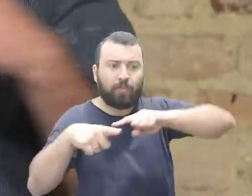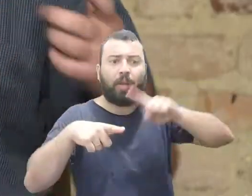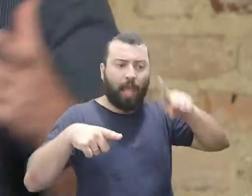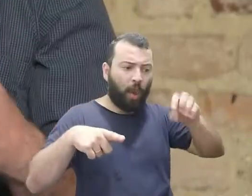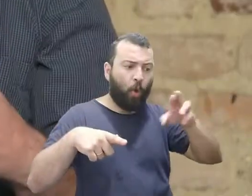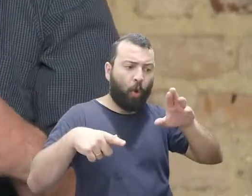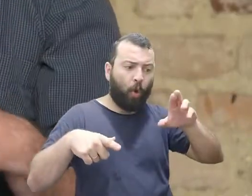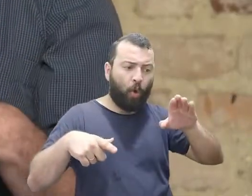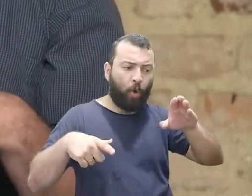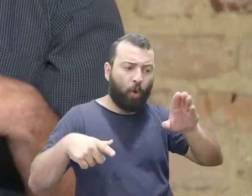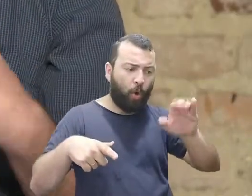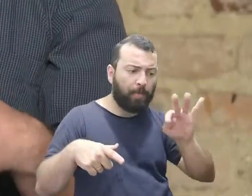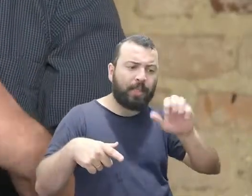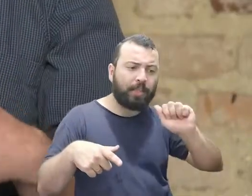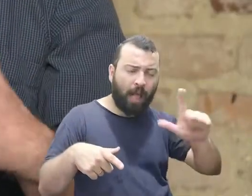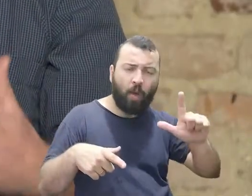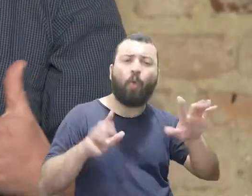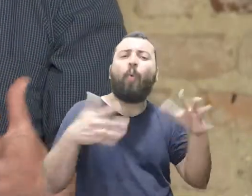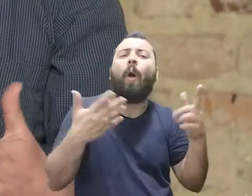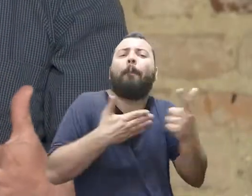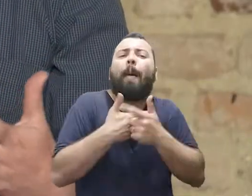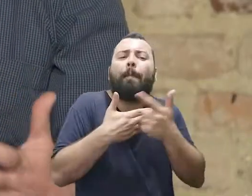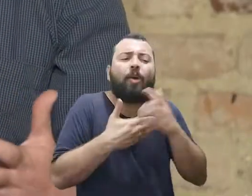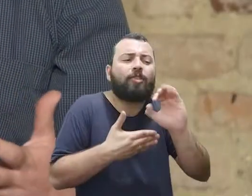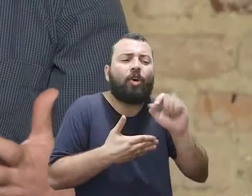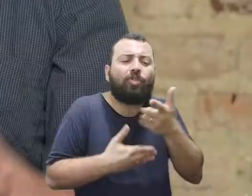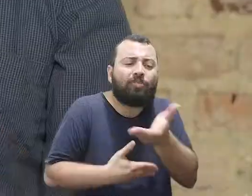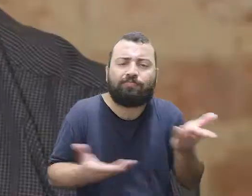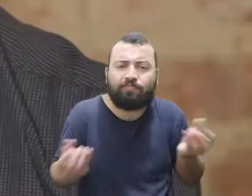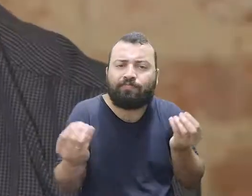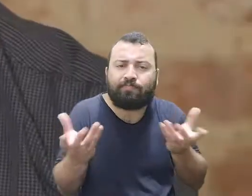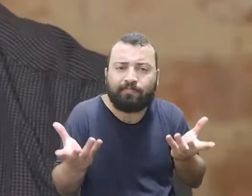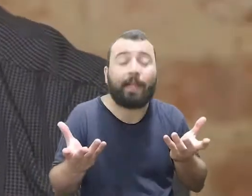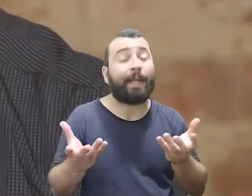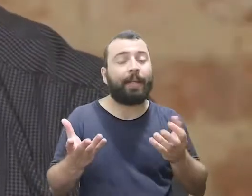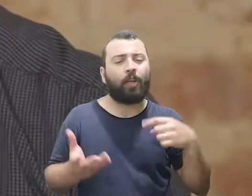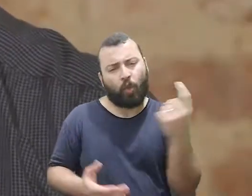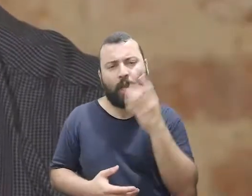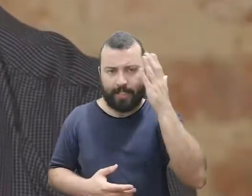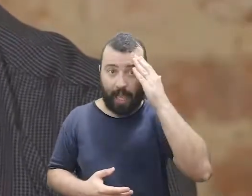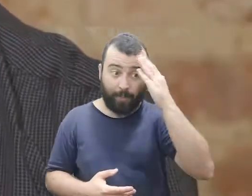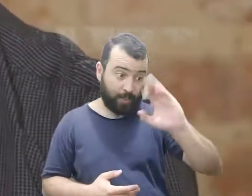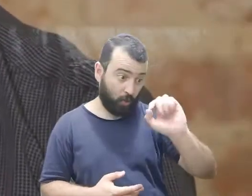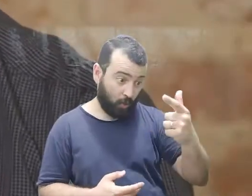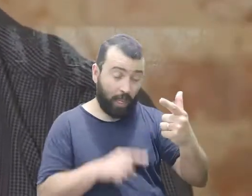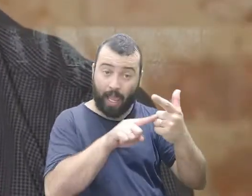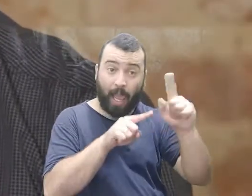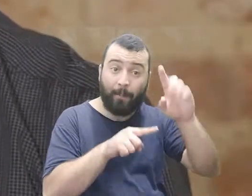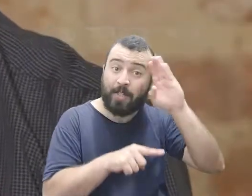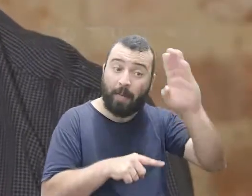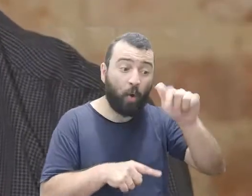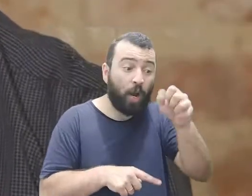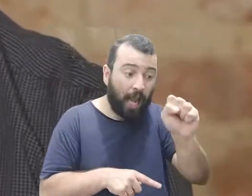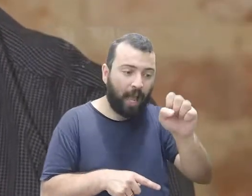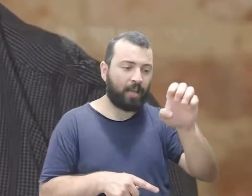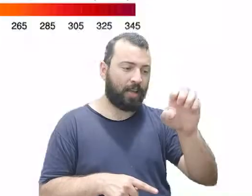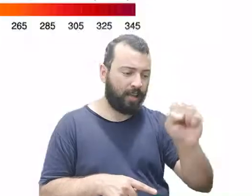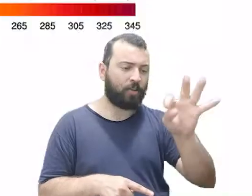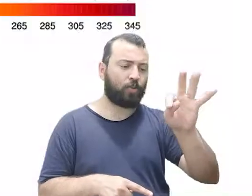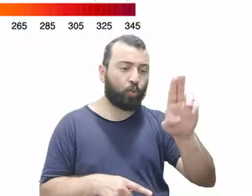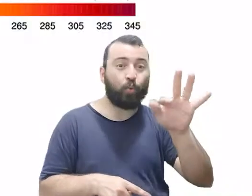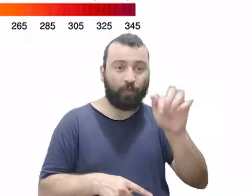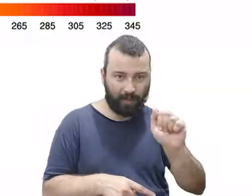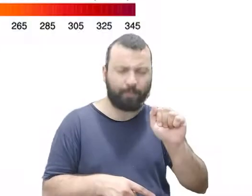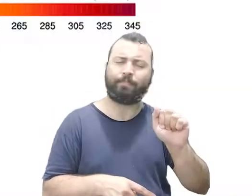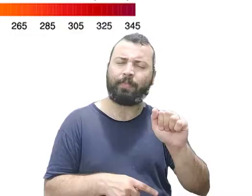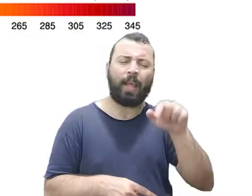uma forçante orbital, qual que é o papel do CO2 nessa história toda? Bom, a gente sabe que o CO2 é o principal gás de efeito estufa. E